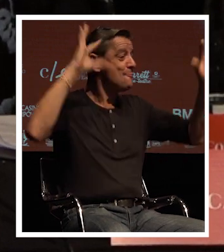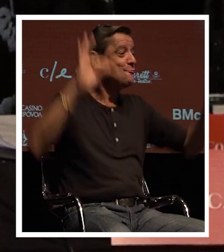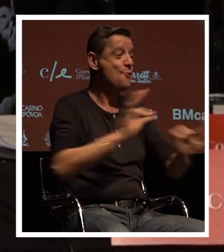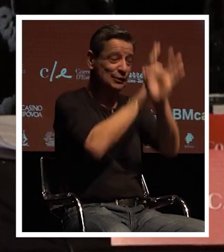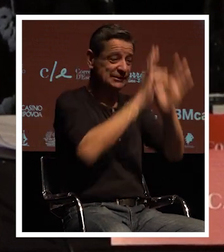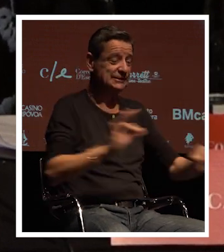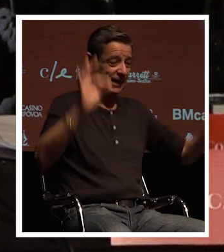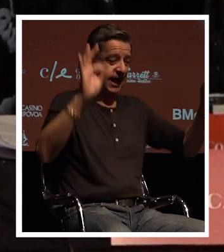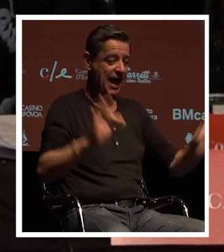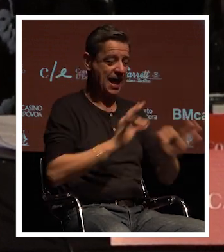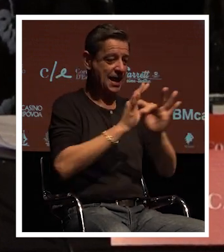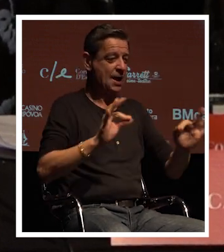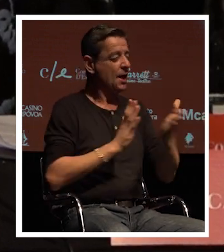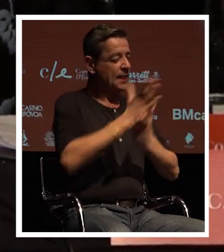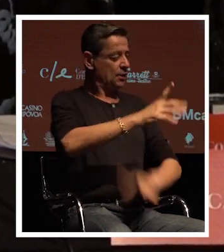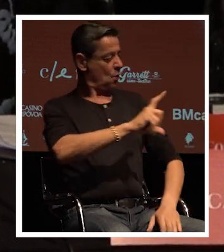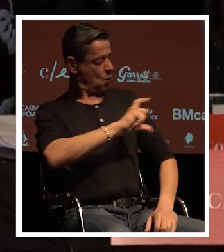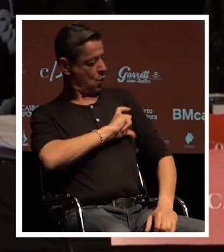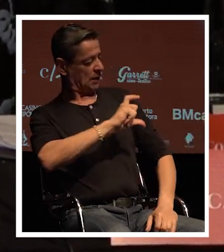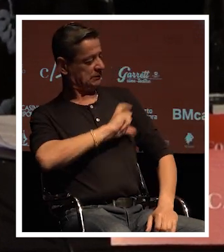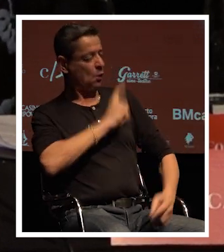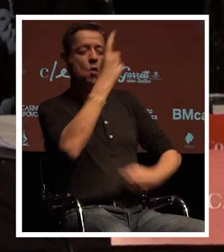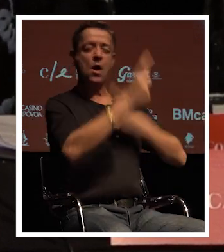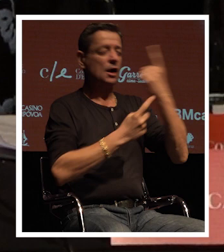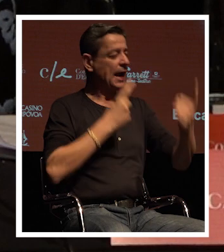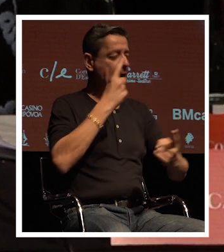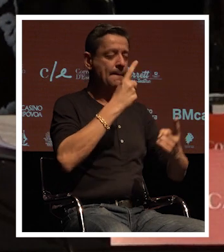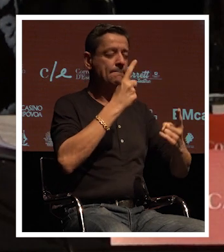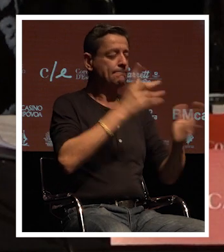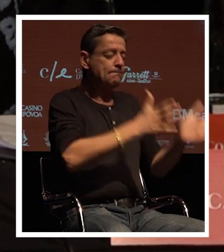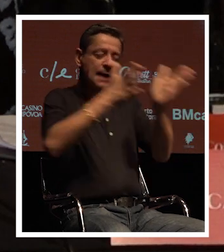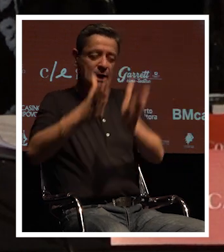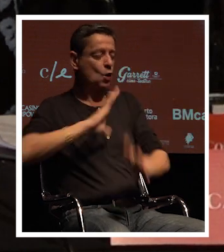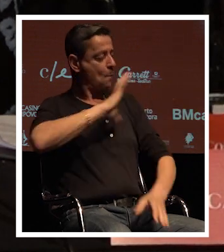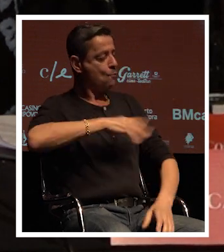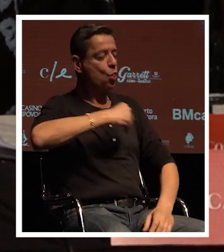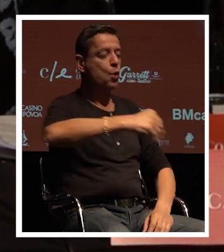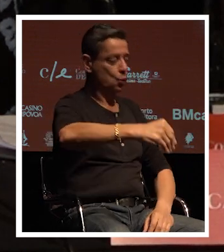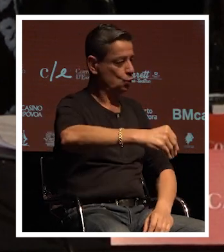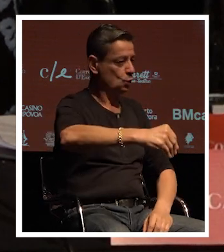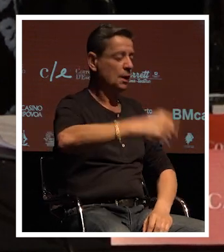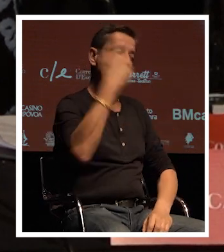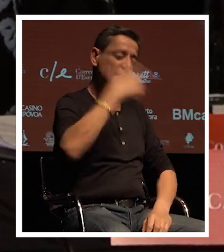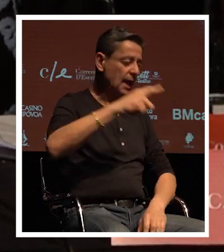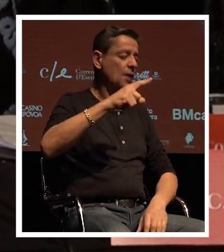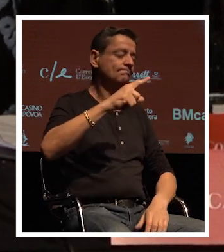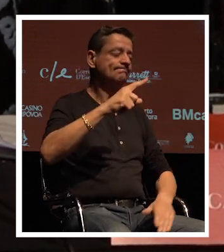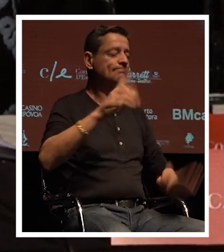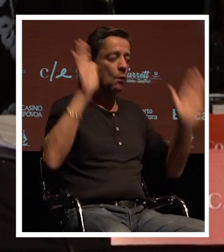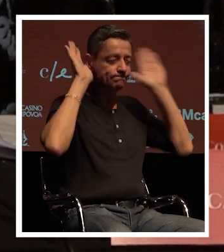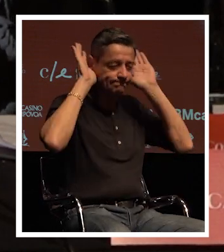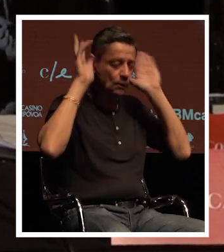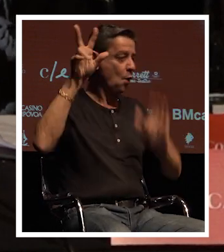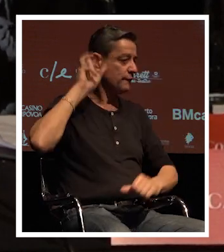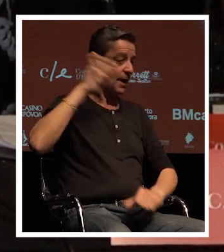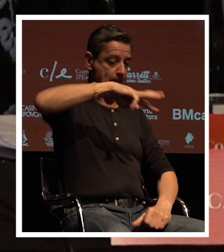Esperanto que vai direito ao coração de qualquer pessoa em qualquer parte do mundo bastante para tal que tenha ouvidos como